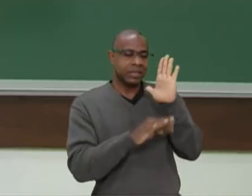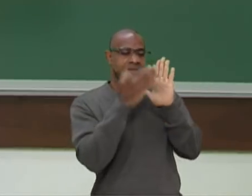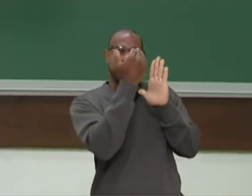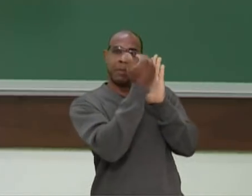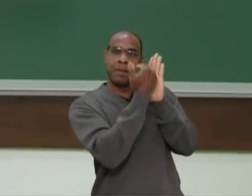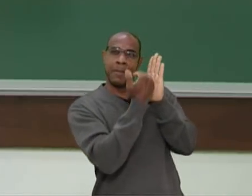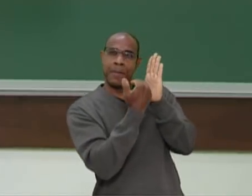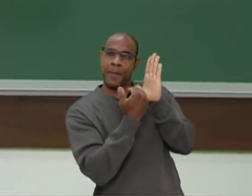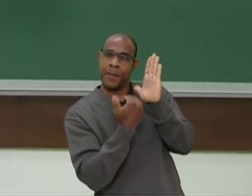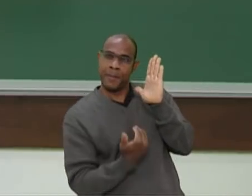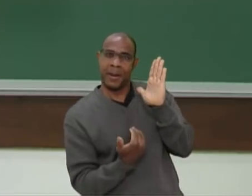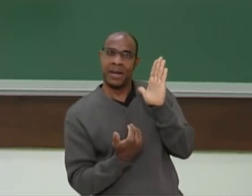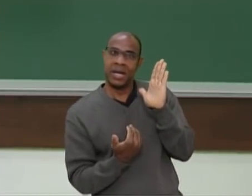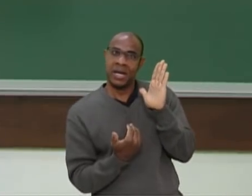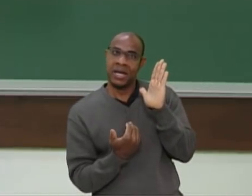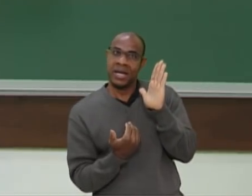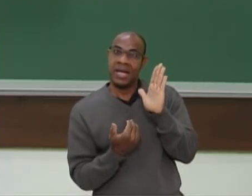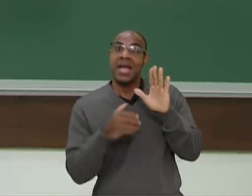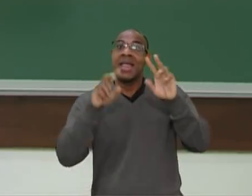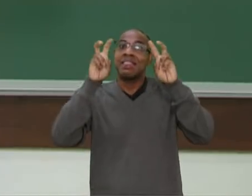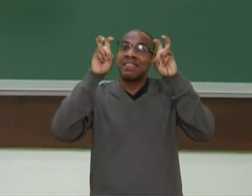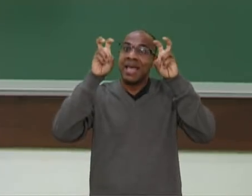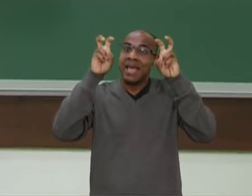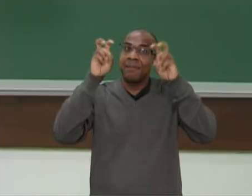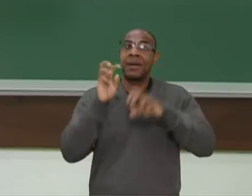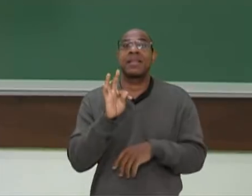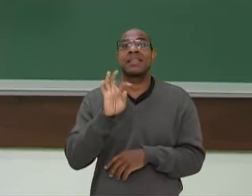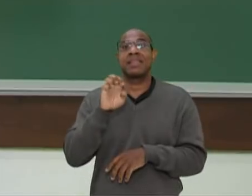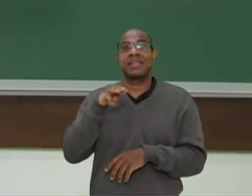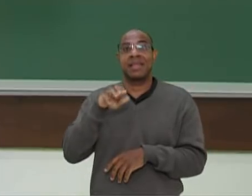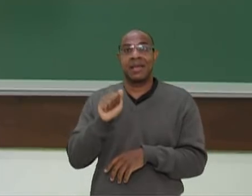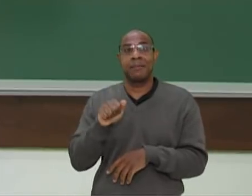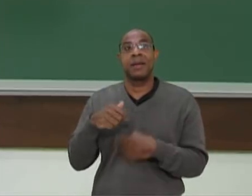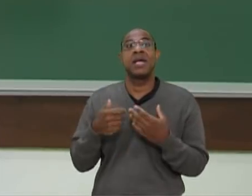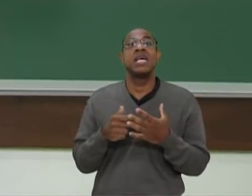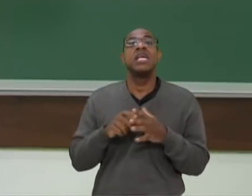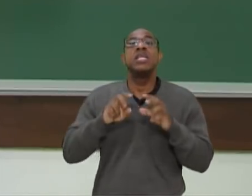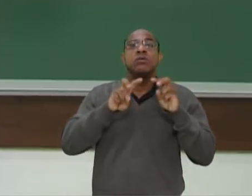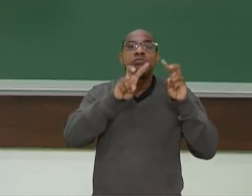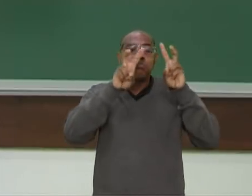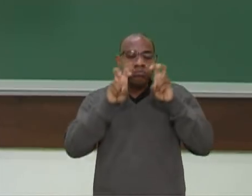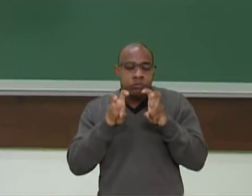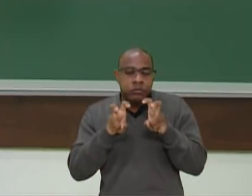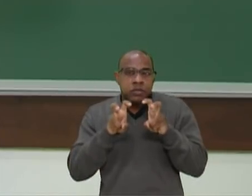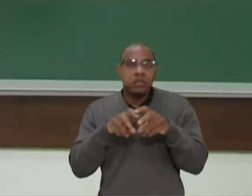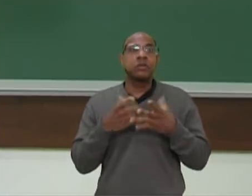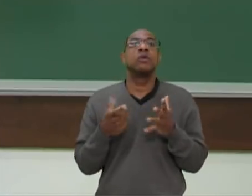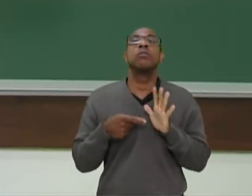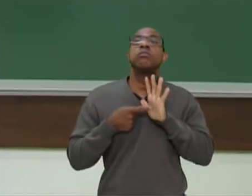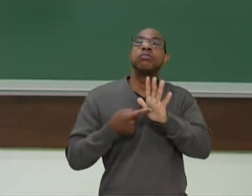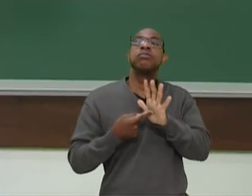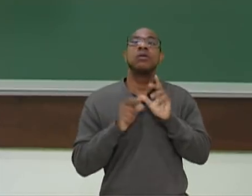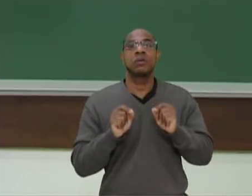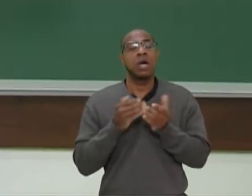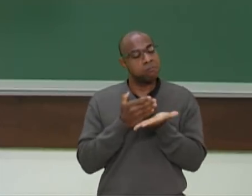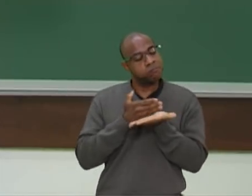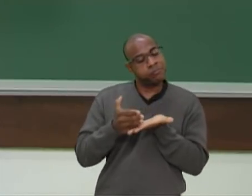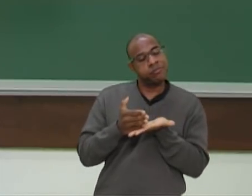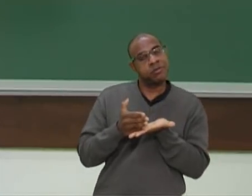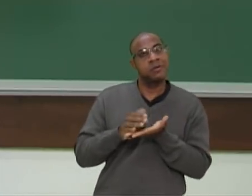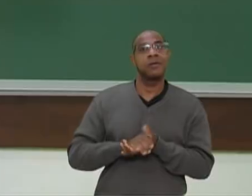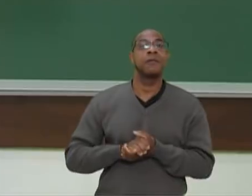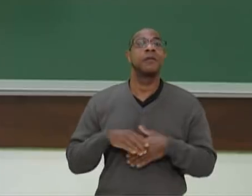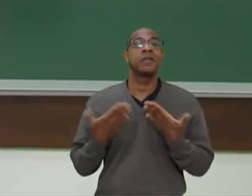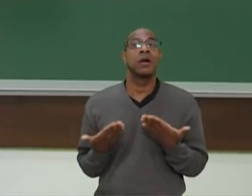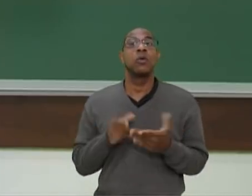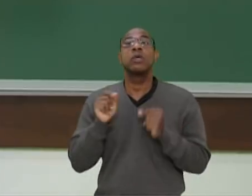e tema é diferente. O que é um título mesmo é aquela minha expressão inicial, o